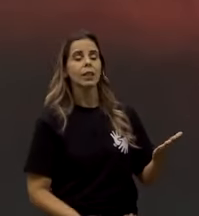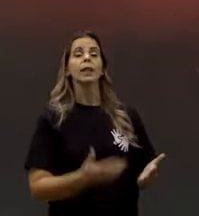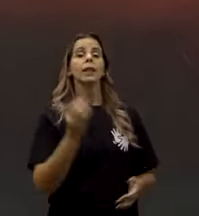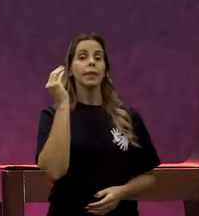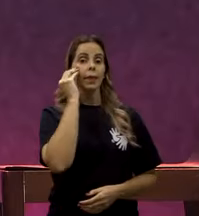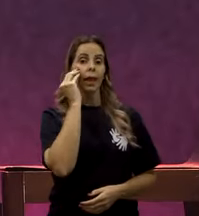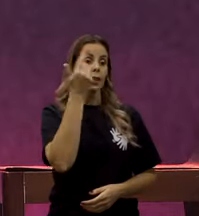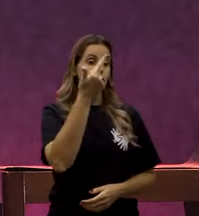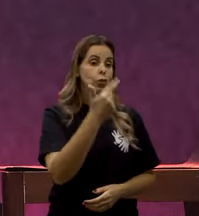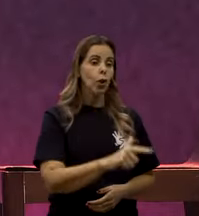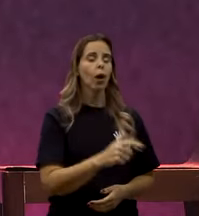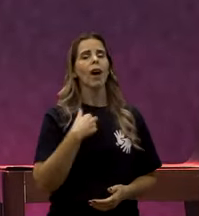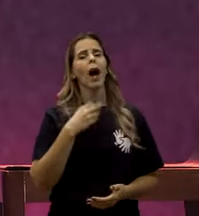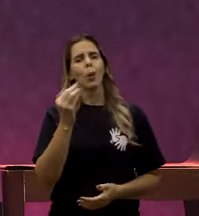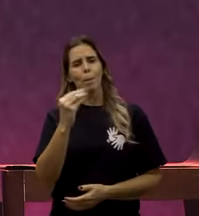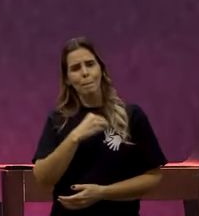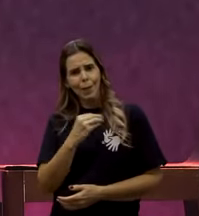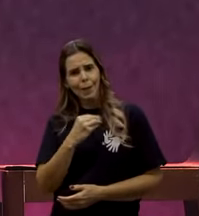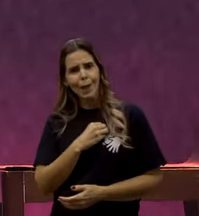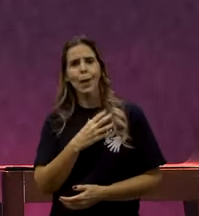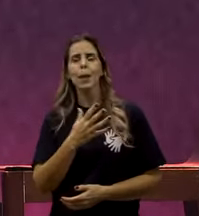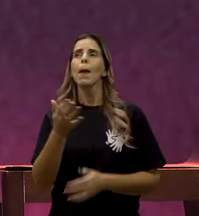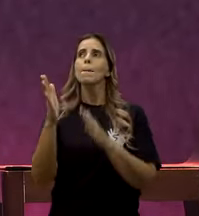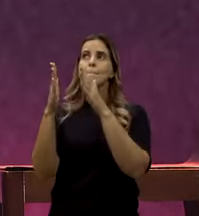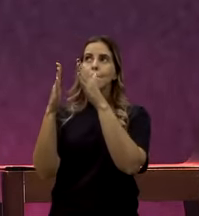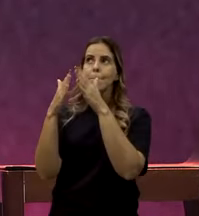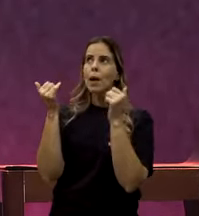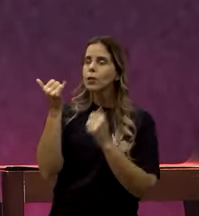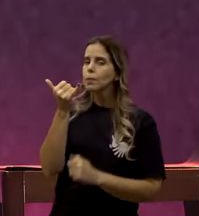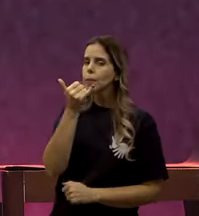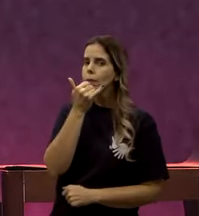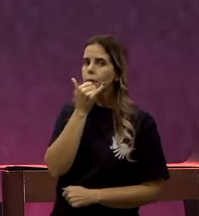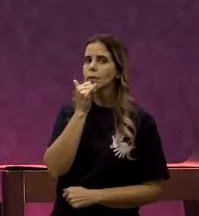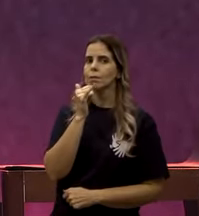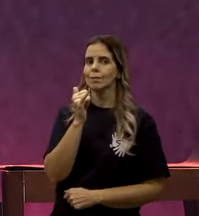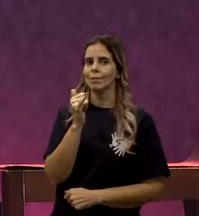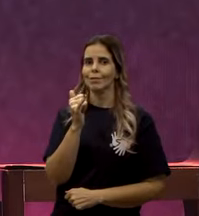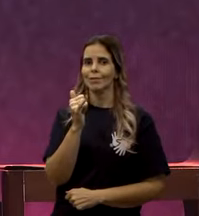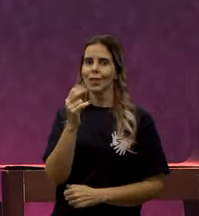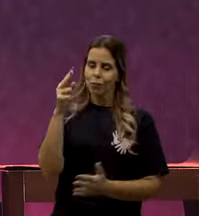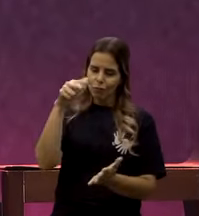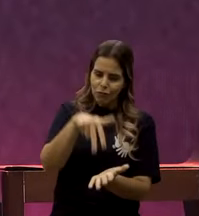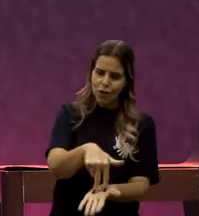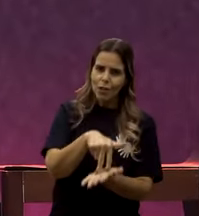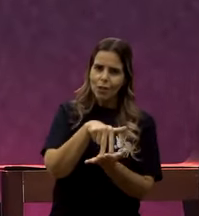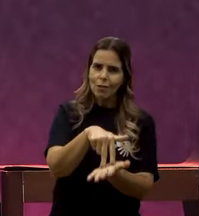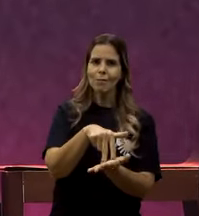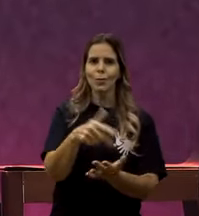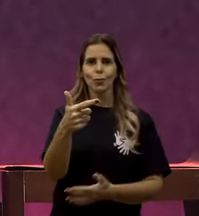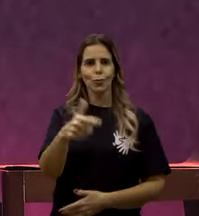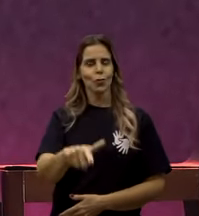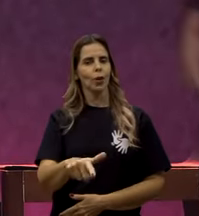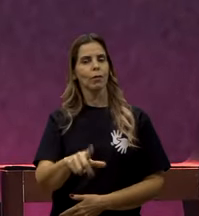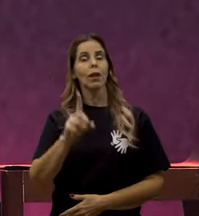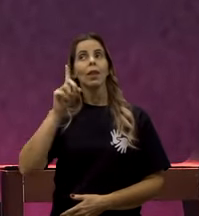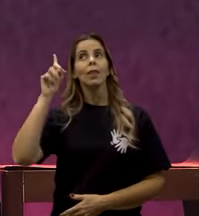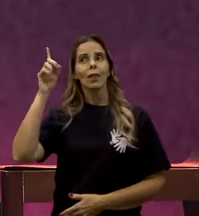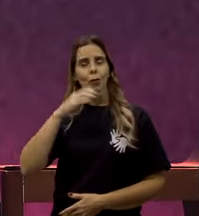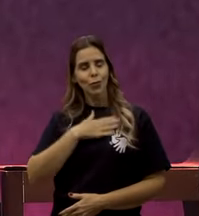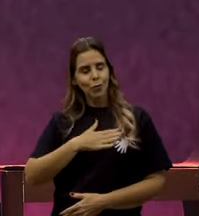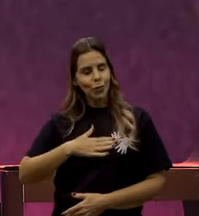pé levanta Deus tá aqui hoje pegando pela mão dizendo eu vou te levantar eu vou fazer de novo se preciso for Deus gosta